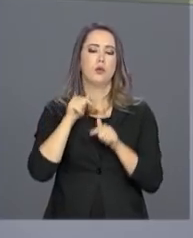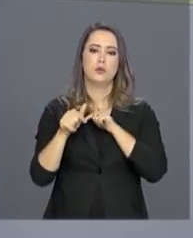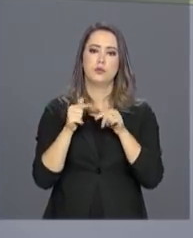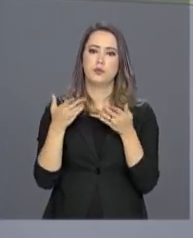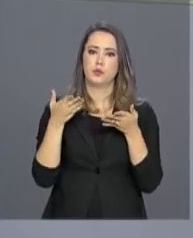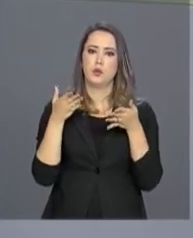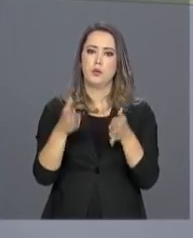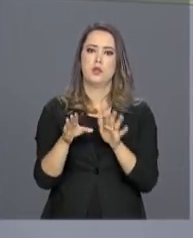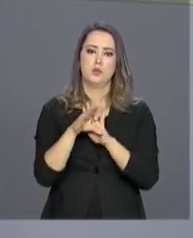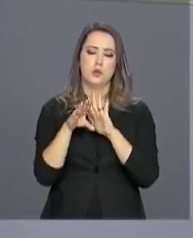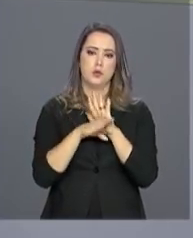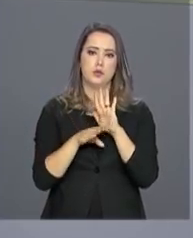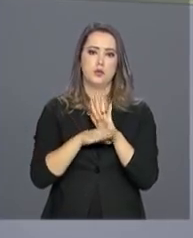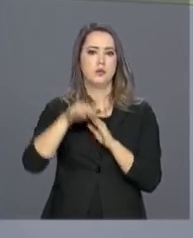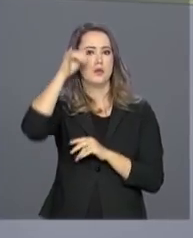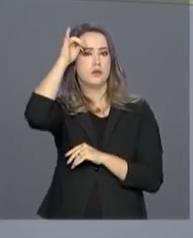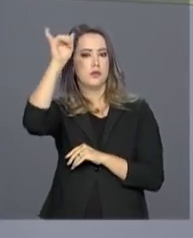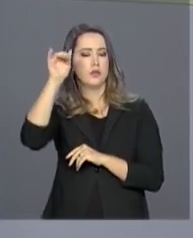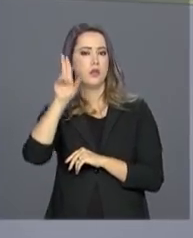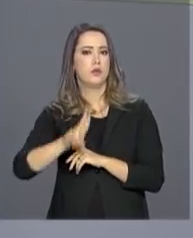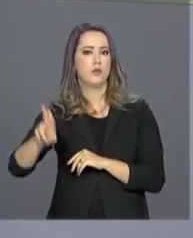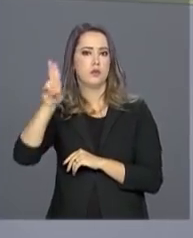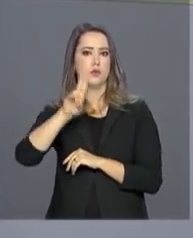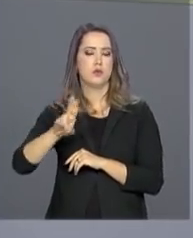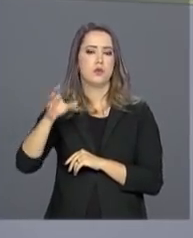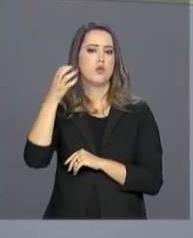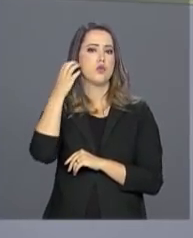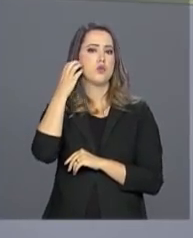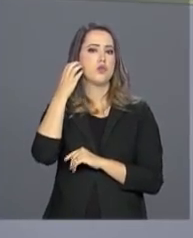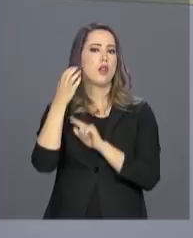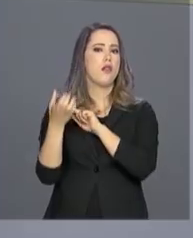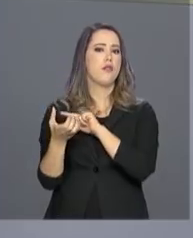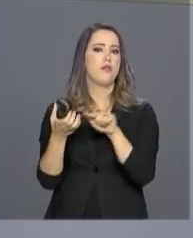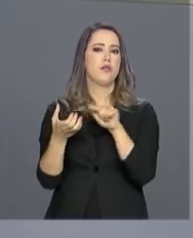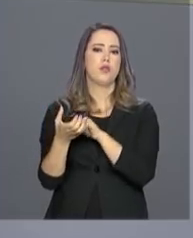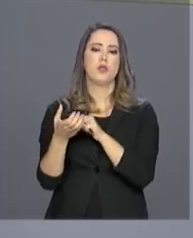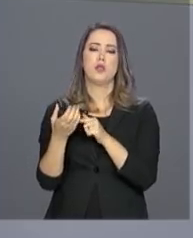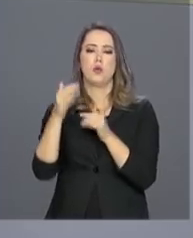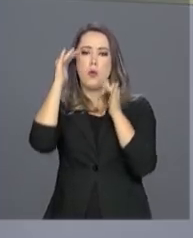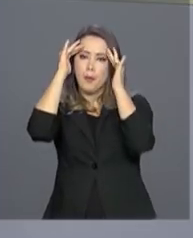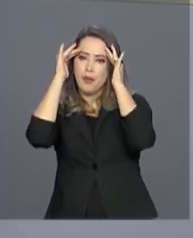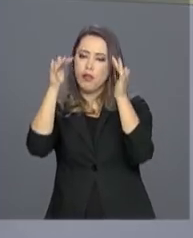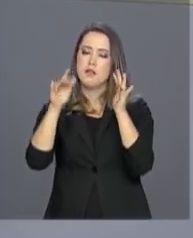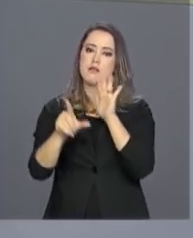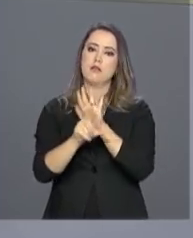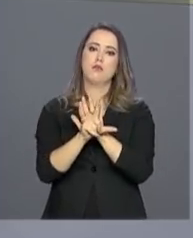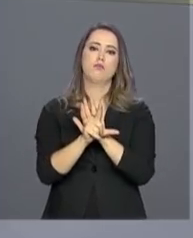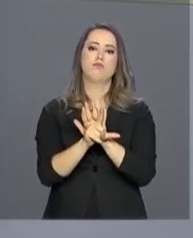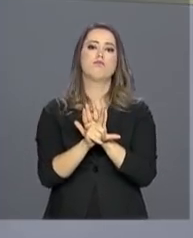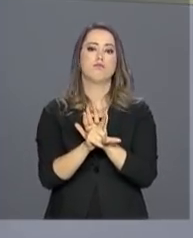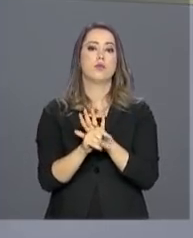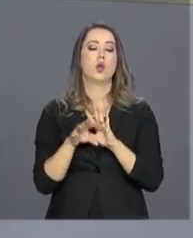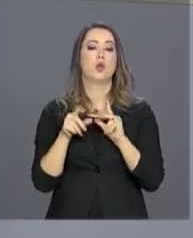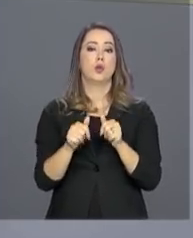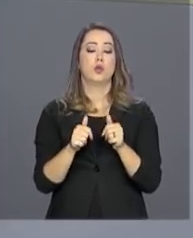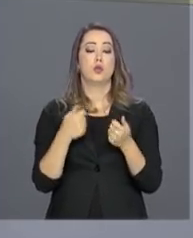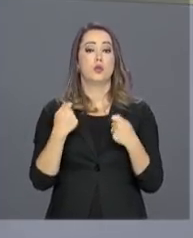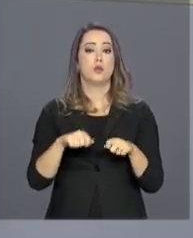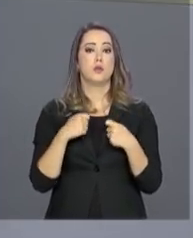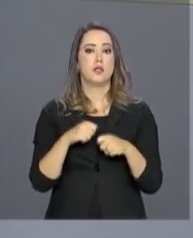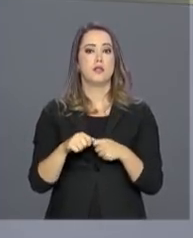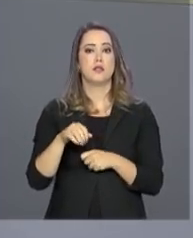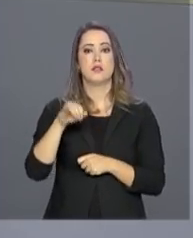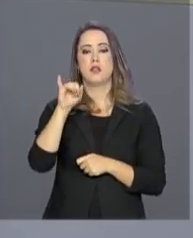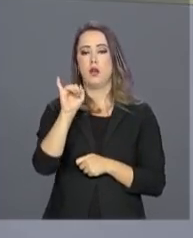parte de um projeto que tenta combater o uso de telefones móveis não certificados todos os aparelhos móveis precisam ter um